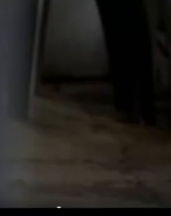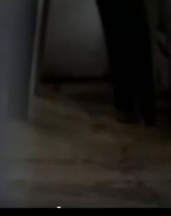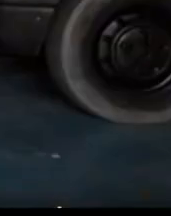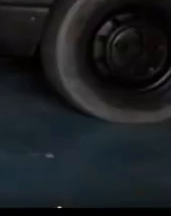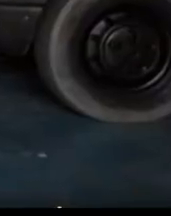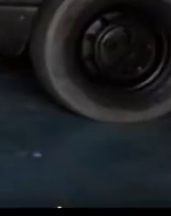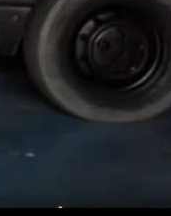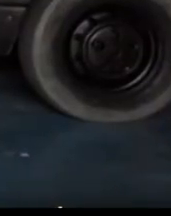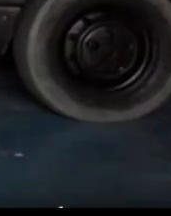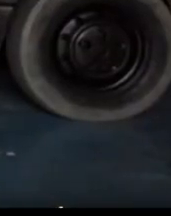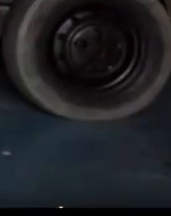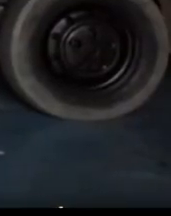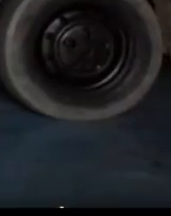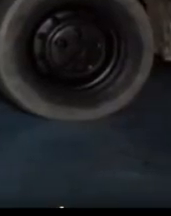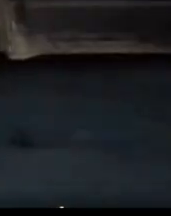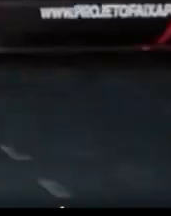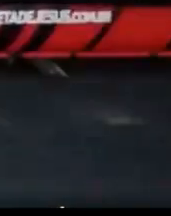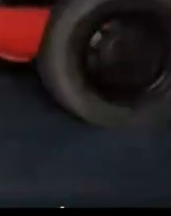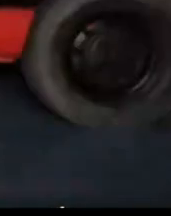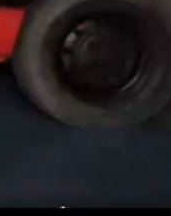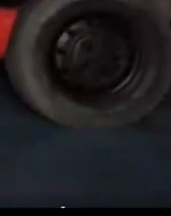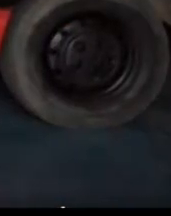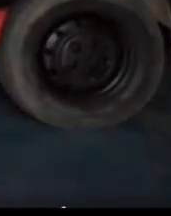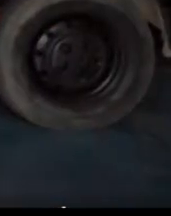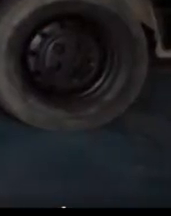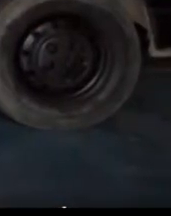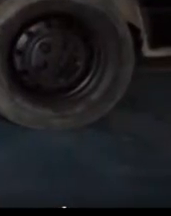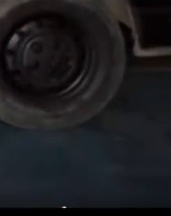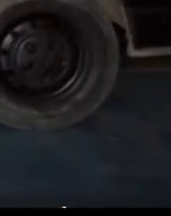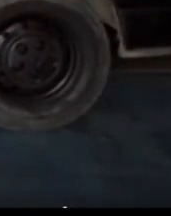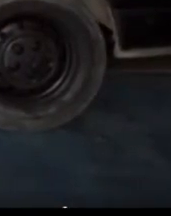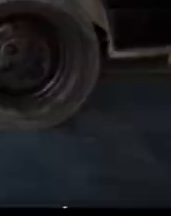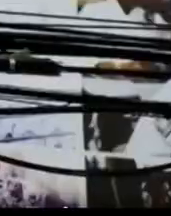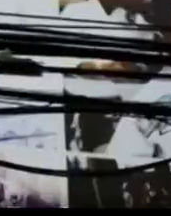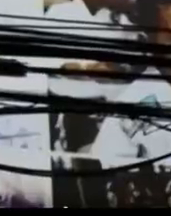conseguir manter isso aqui.